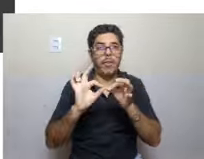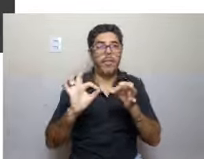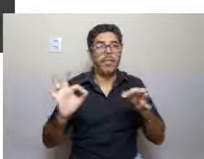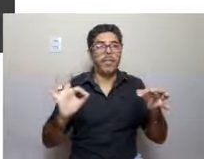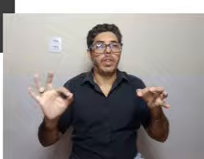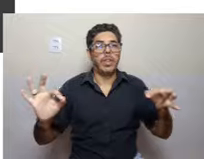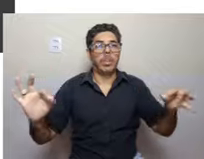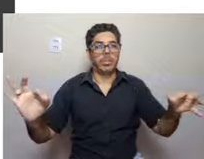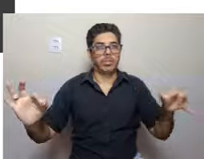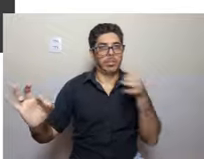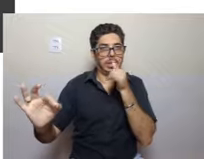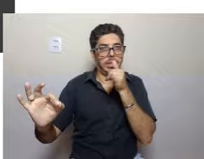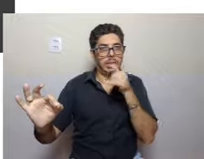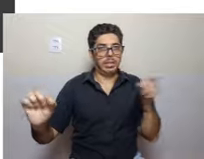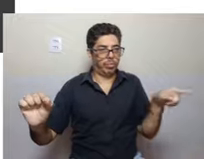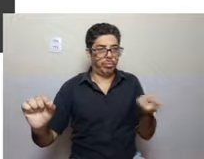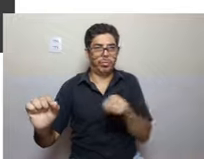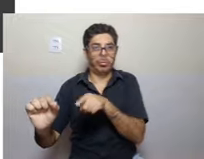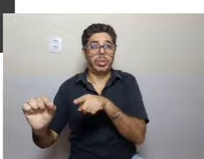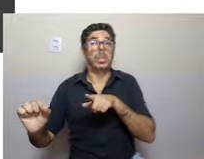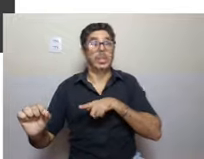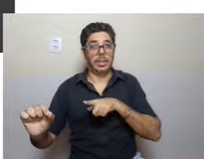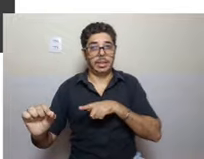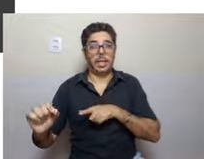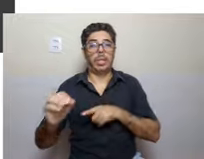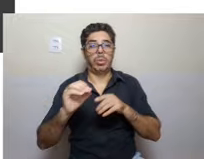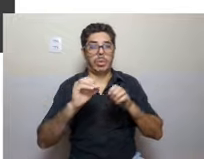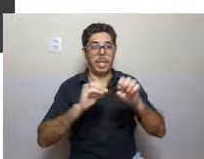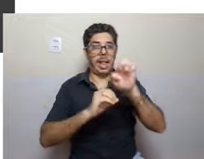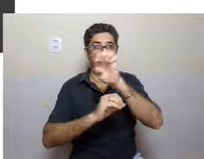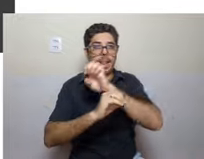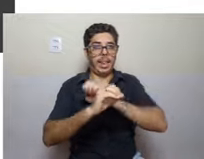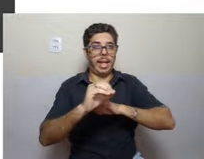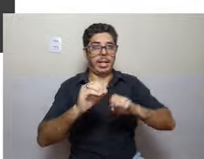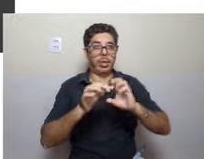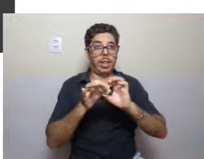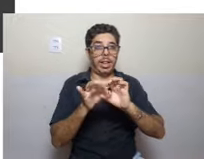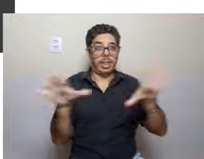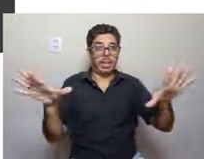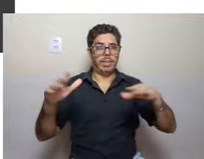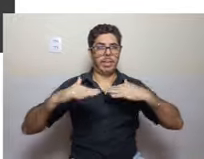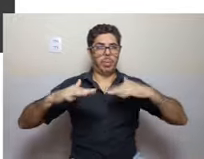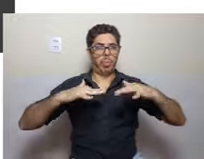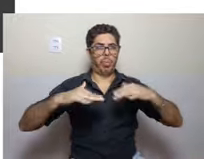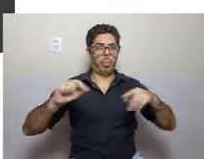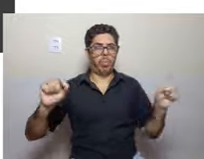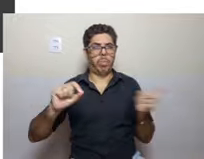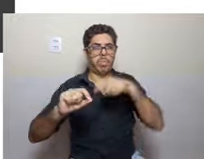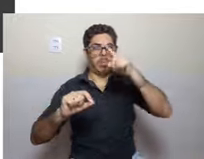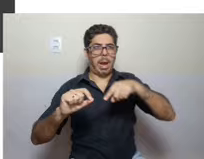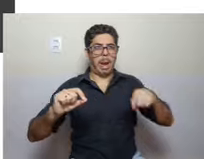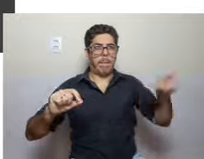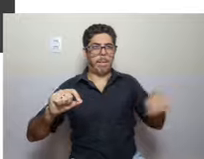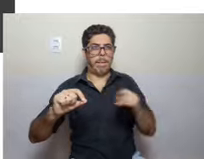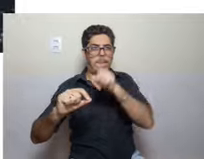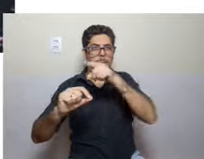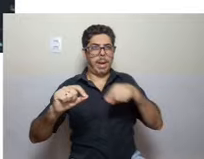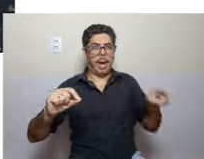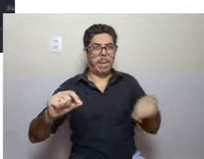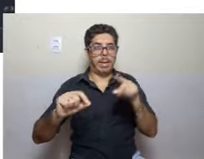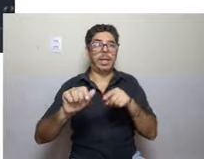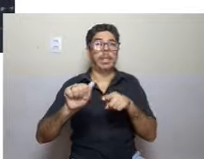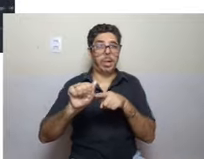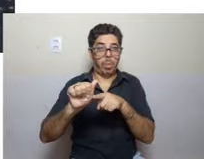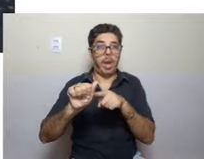Nele, nós podemos imaginar os elétrons livres se movendo aleatoriamente em alta velocidade, ricocheteando nos átomos do fio.